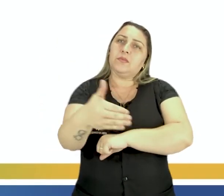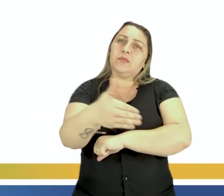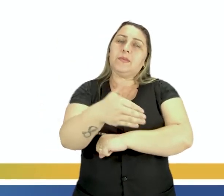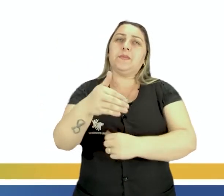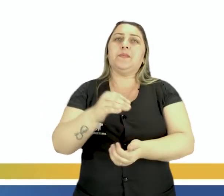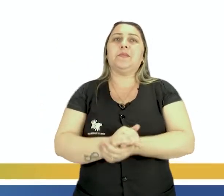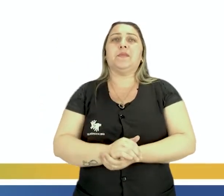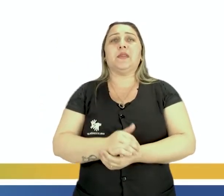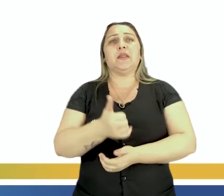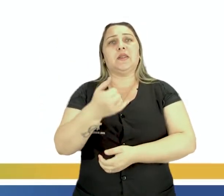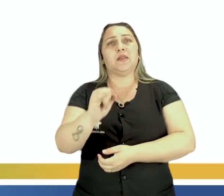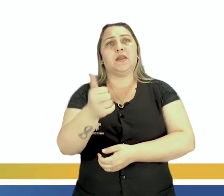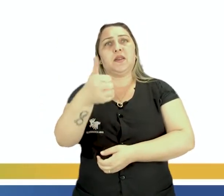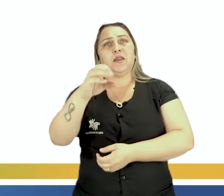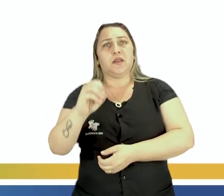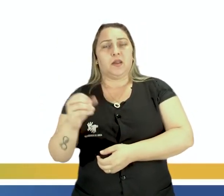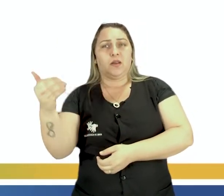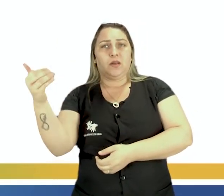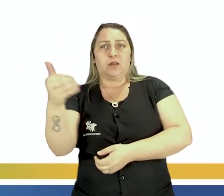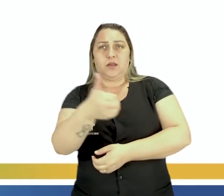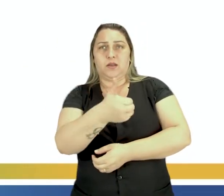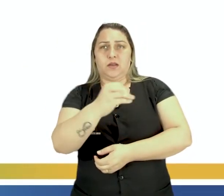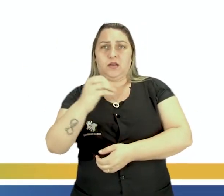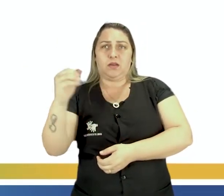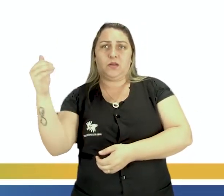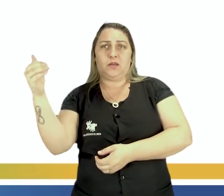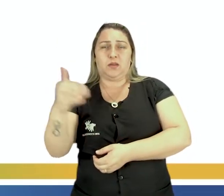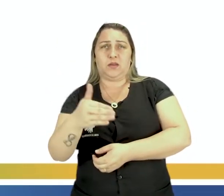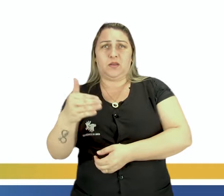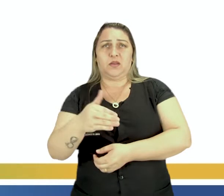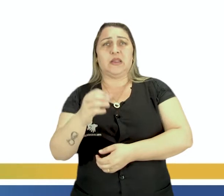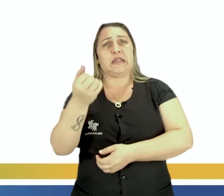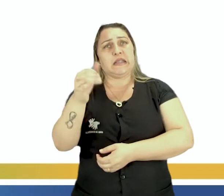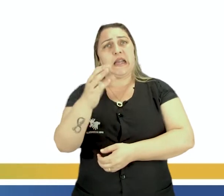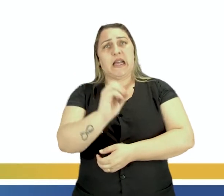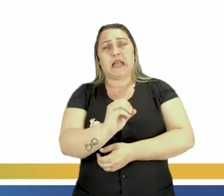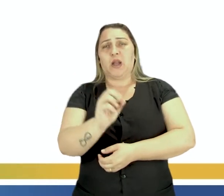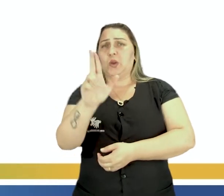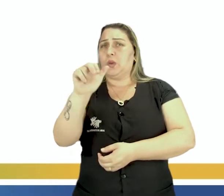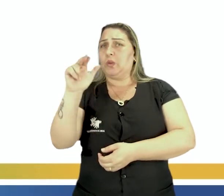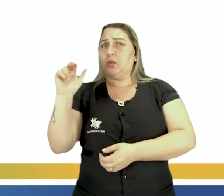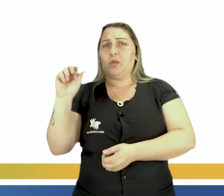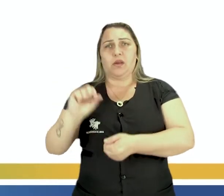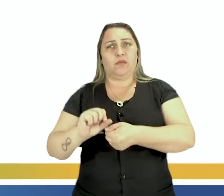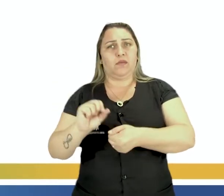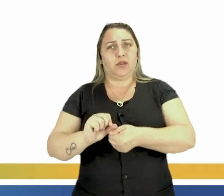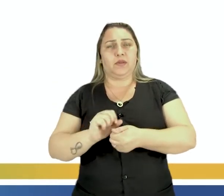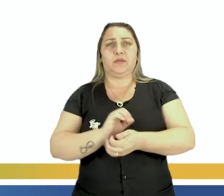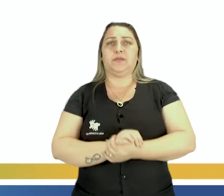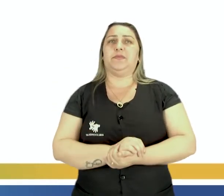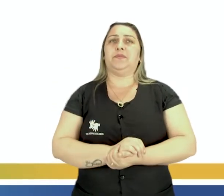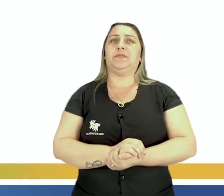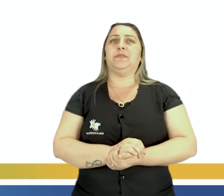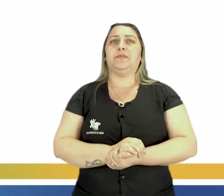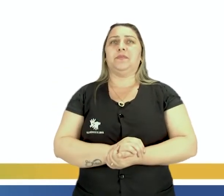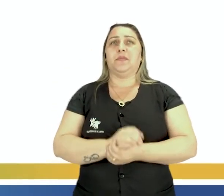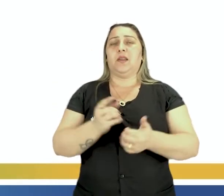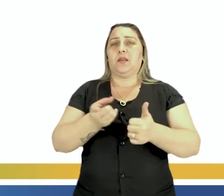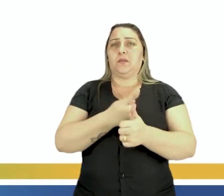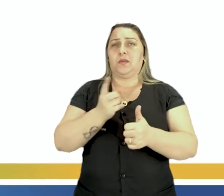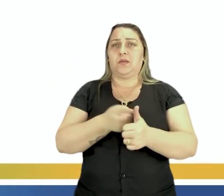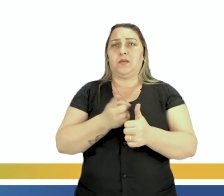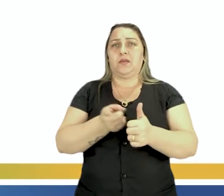se é 100%, significa que eu sempre faço. Se é 0%, significa que eu nunca faço. Então, vamos lá. O primeiro,